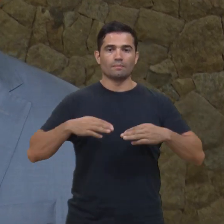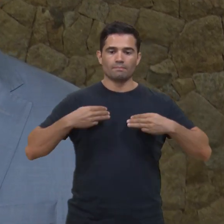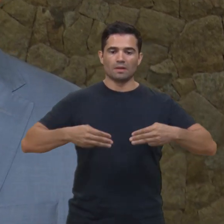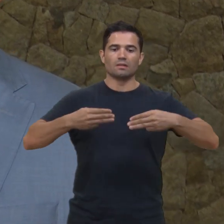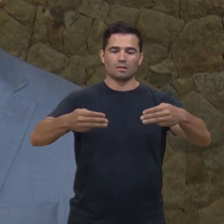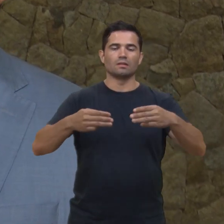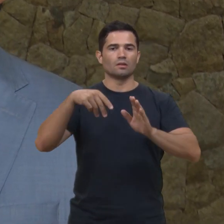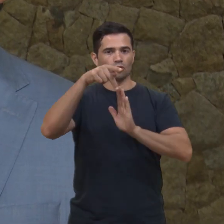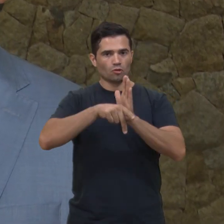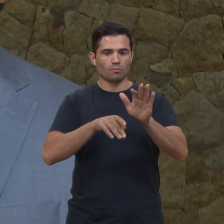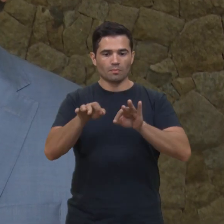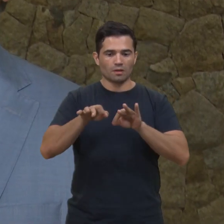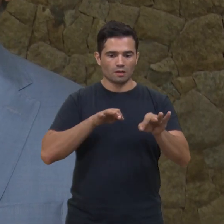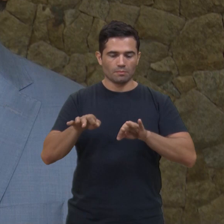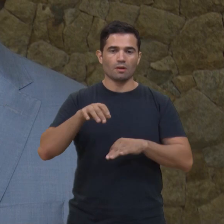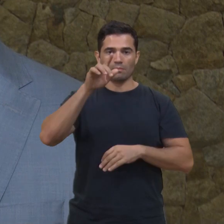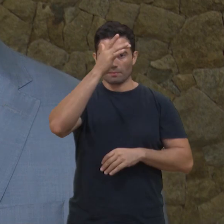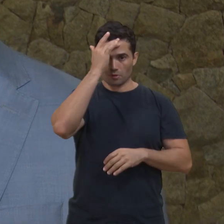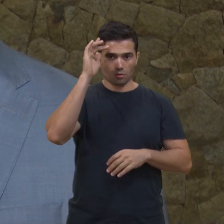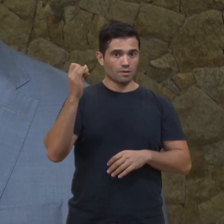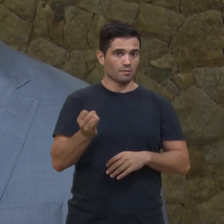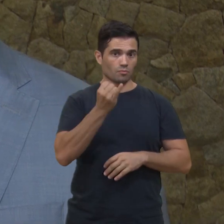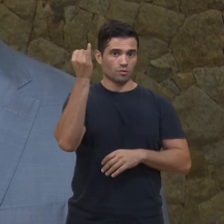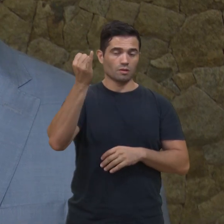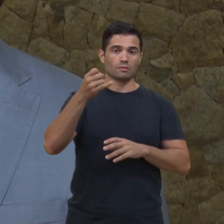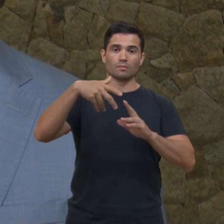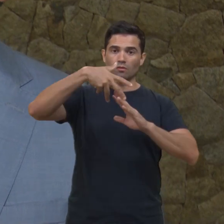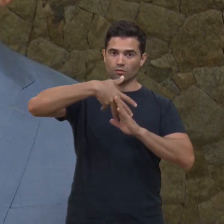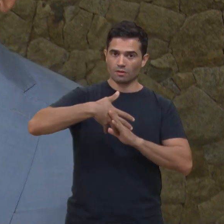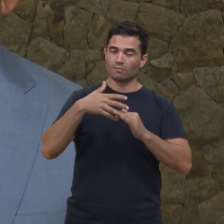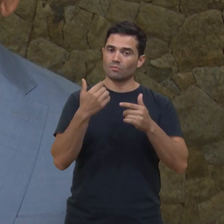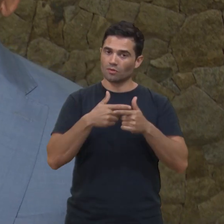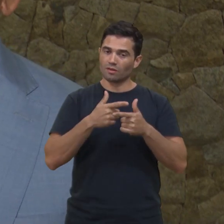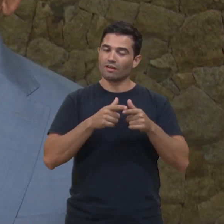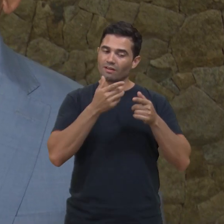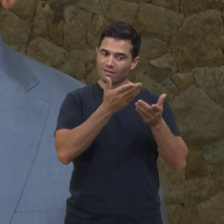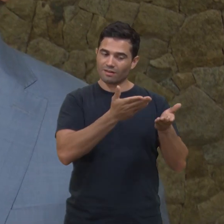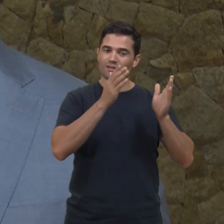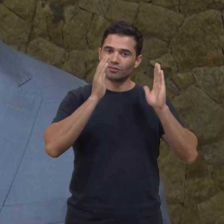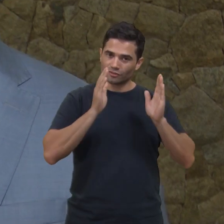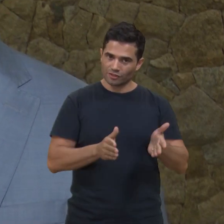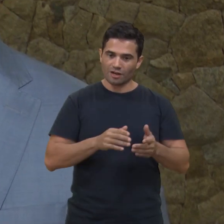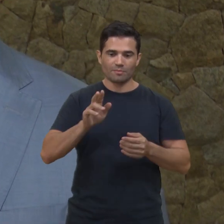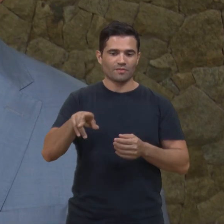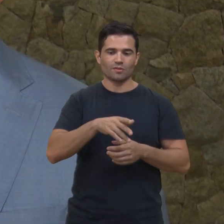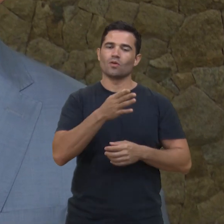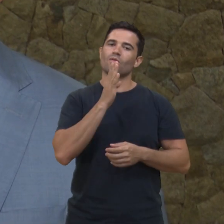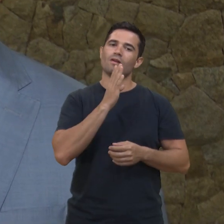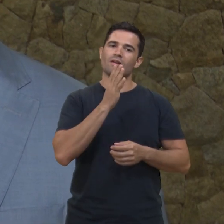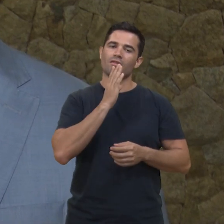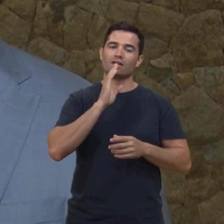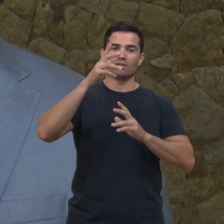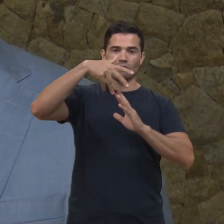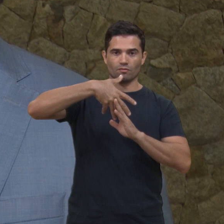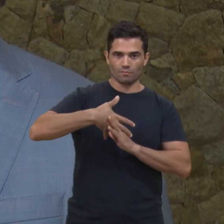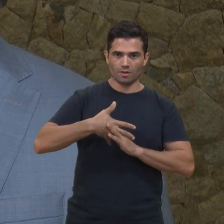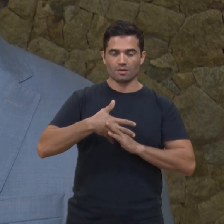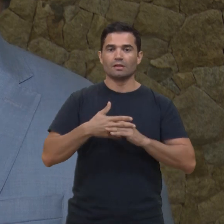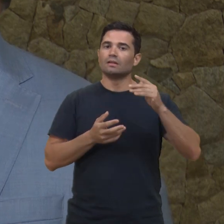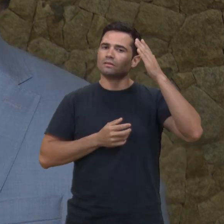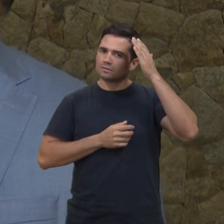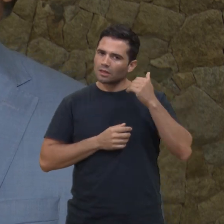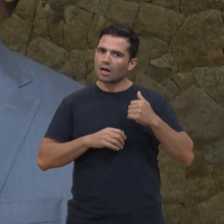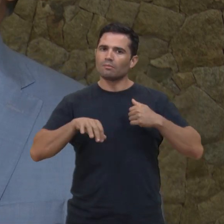Planejamento, ela é uma pessoa de suma importância para a Universidade Federal, porque aqui já foi docente, ela já conhece a Universidade Federal, ela